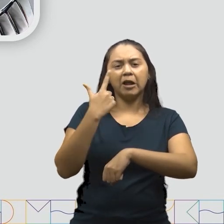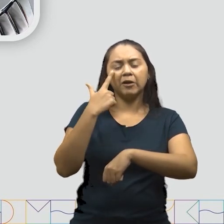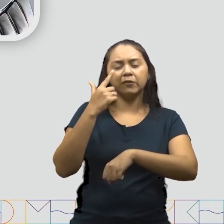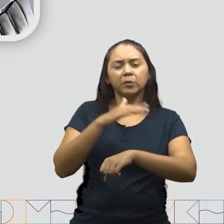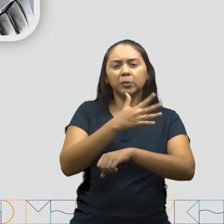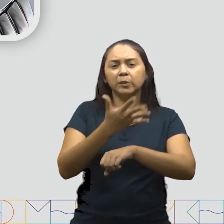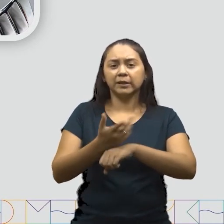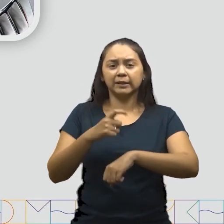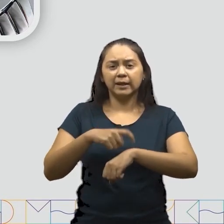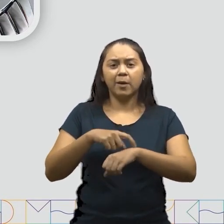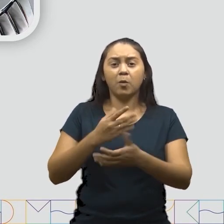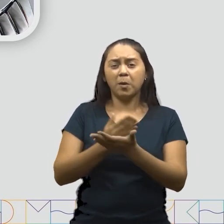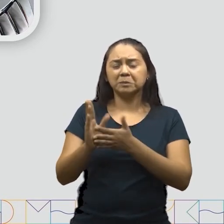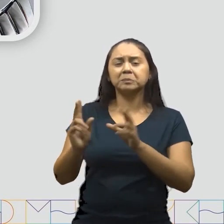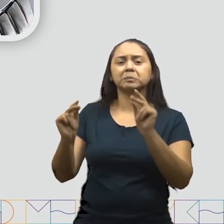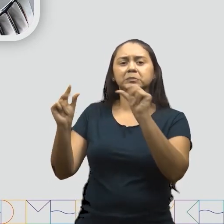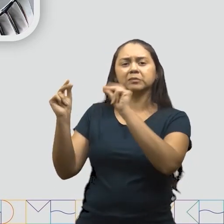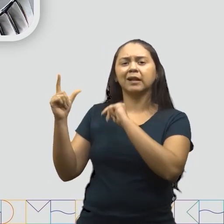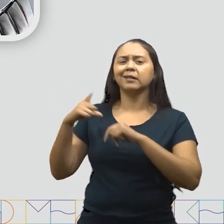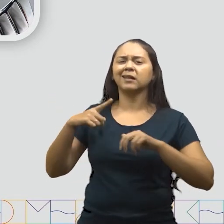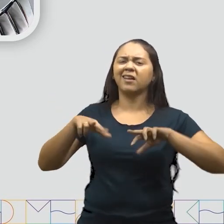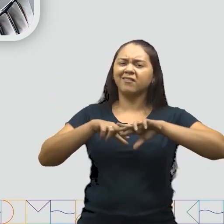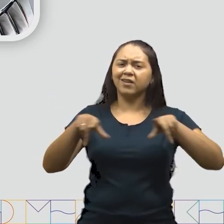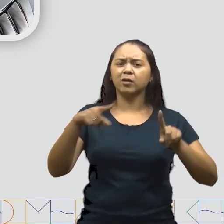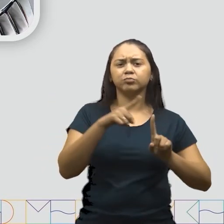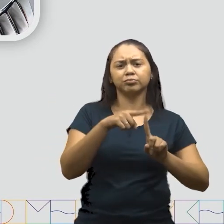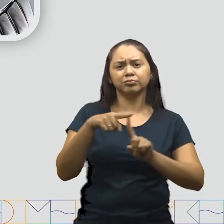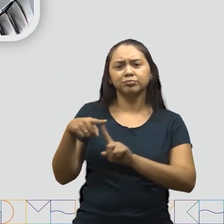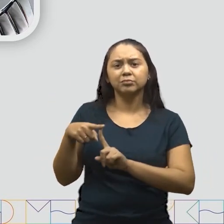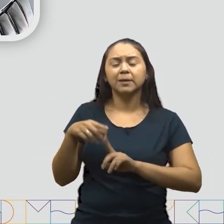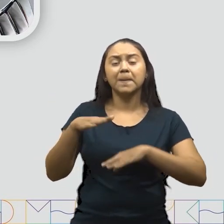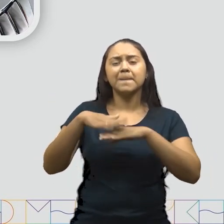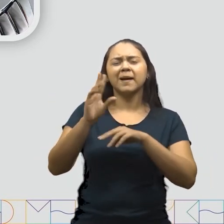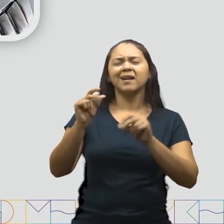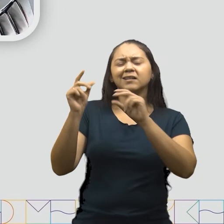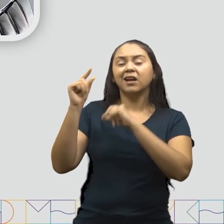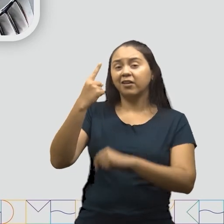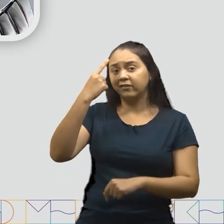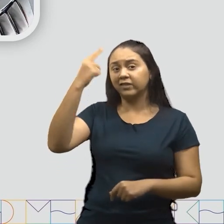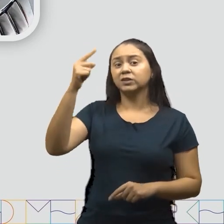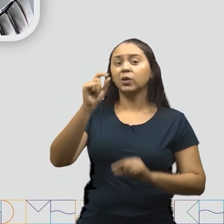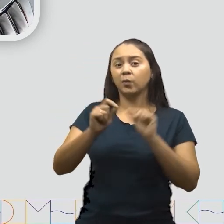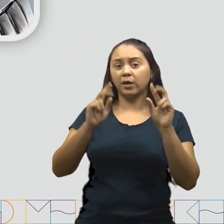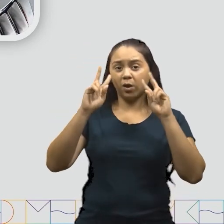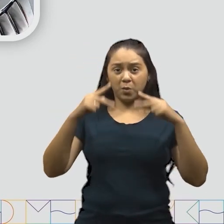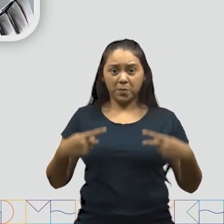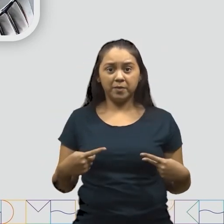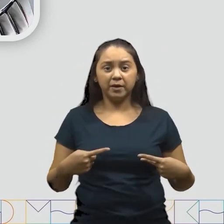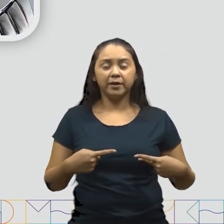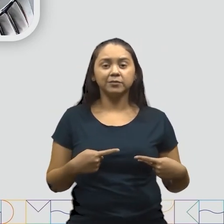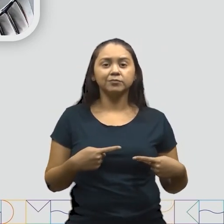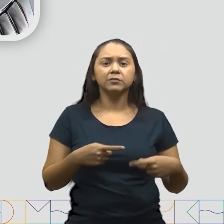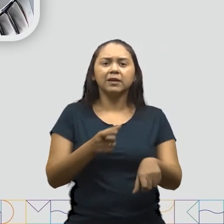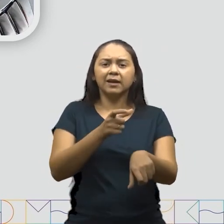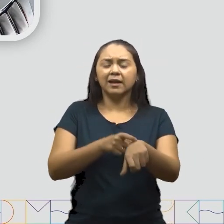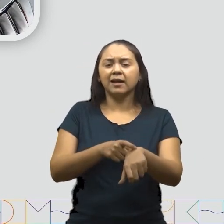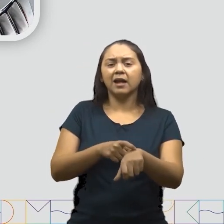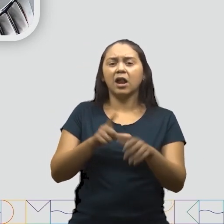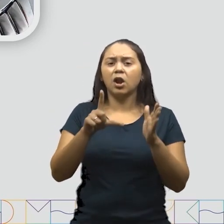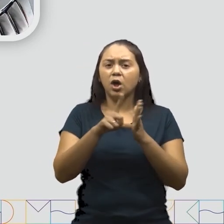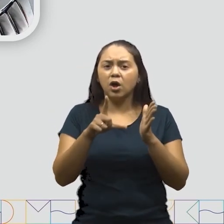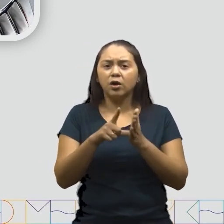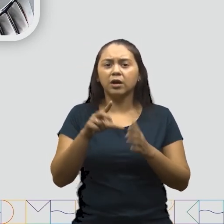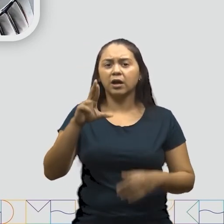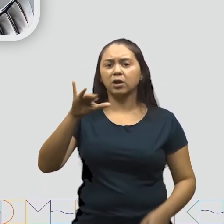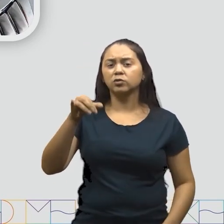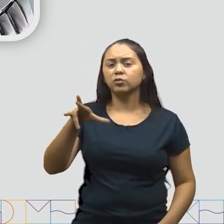antiguidade, em variados formatos. É uma das mais antigas invenções humanas. Relojoaria é tanto o termo que designa